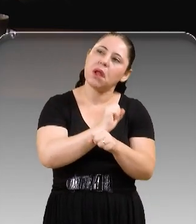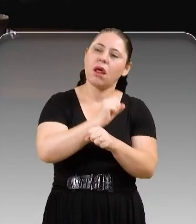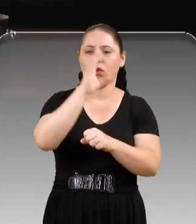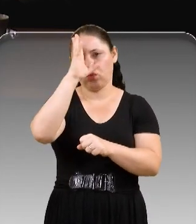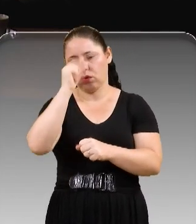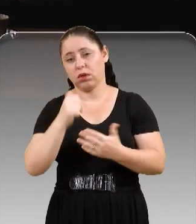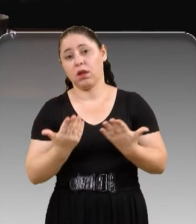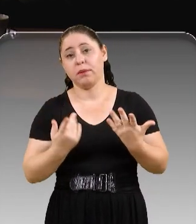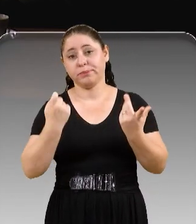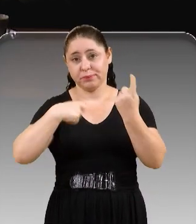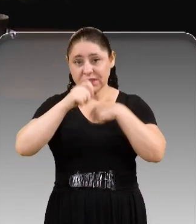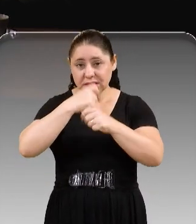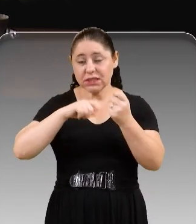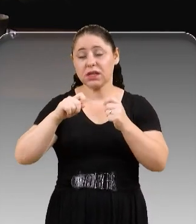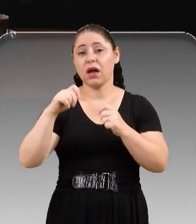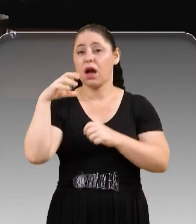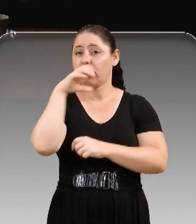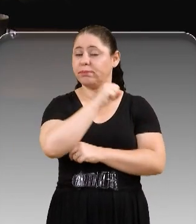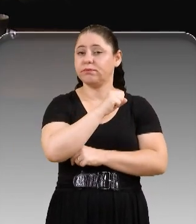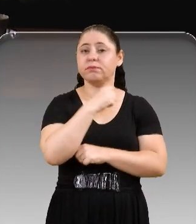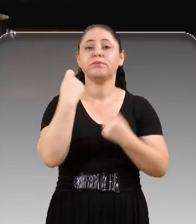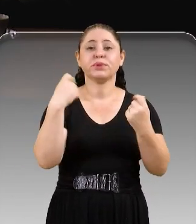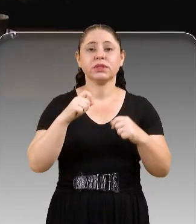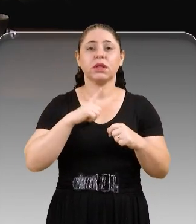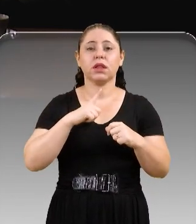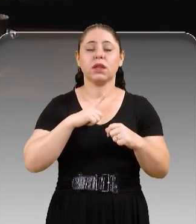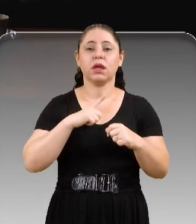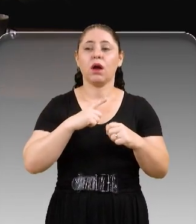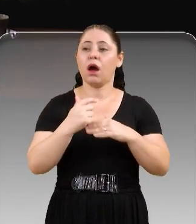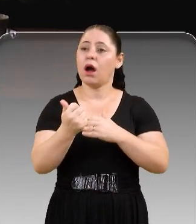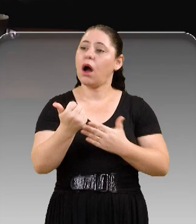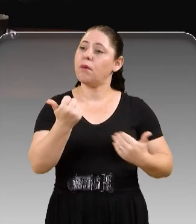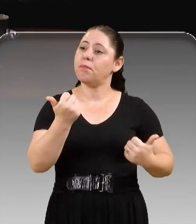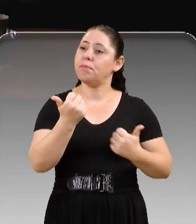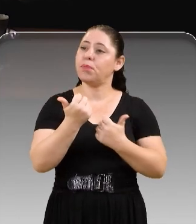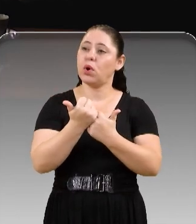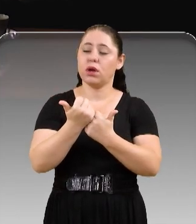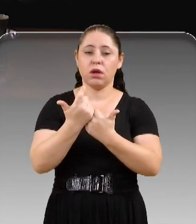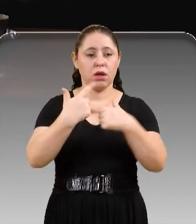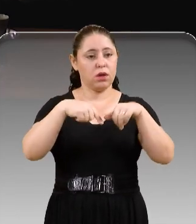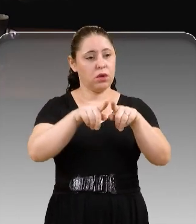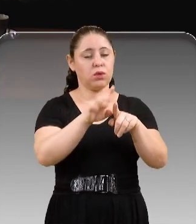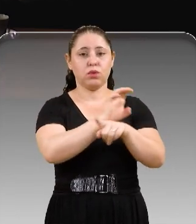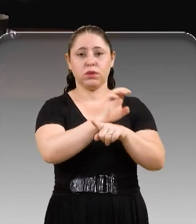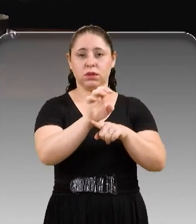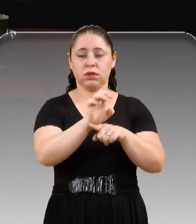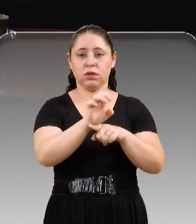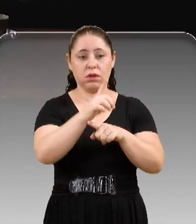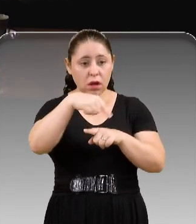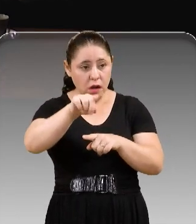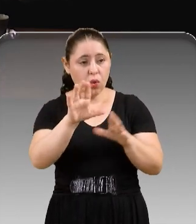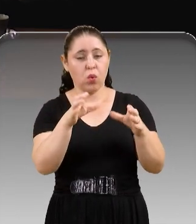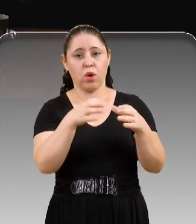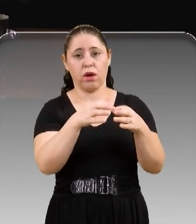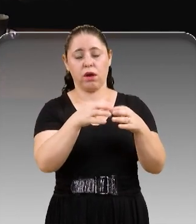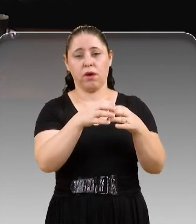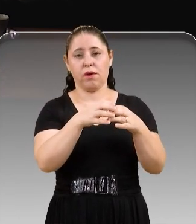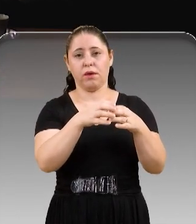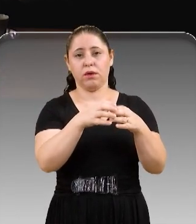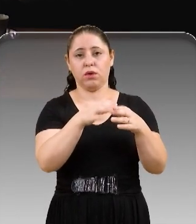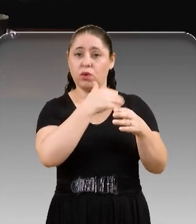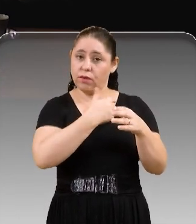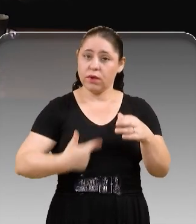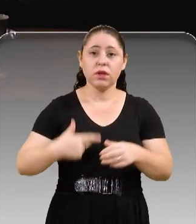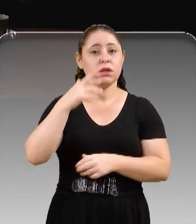temos que tomar ações administrativas e para isso precisamos contar com a parceria do Estado, através